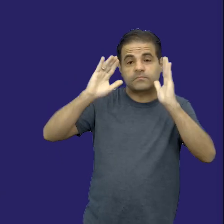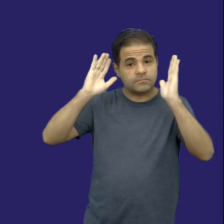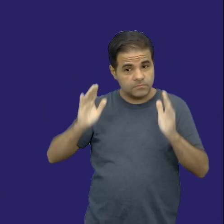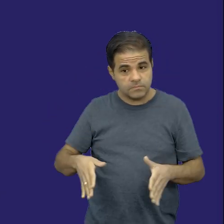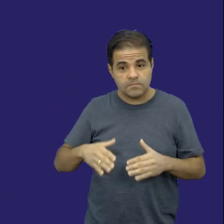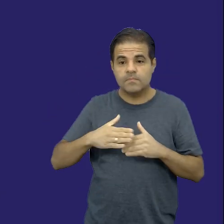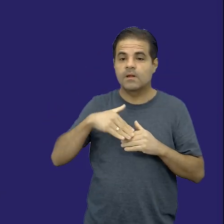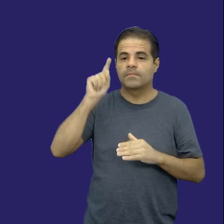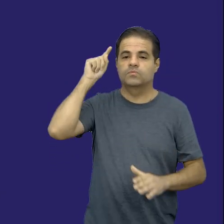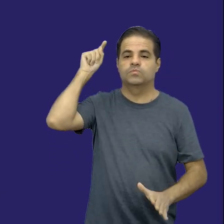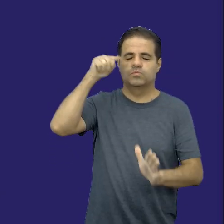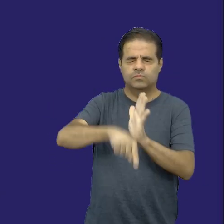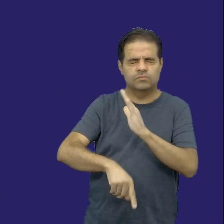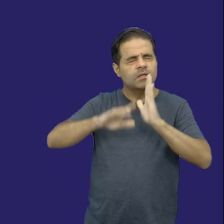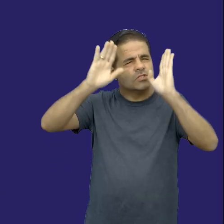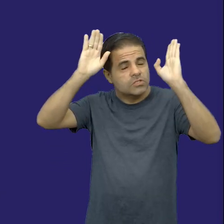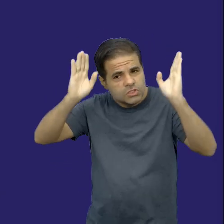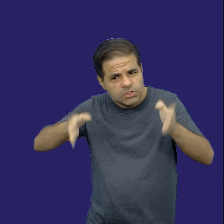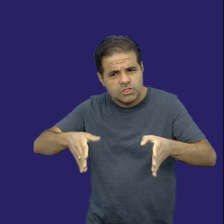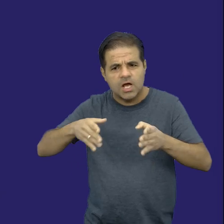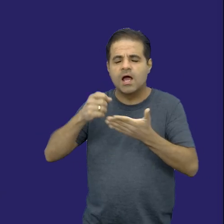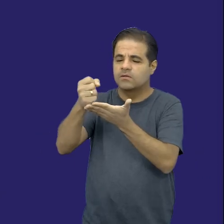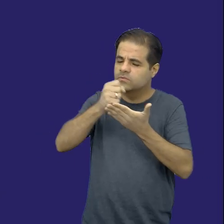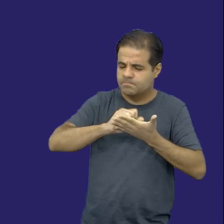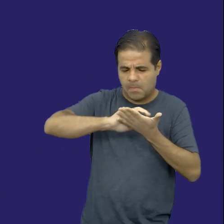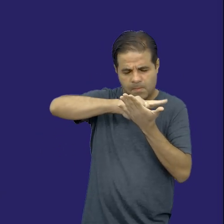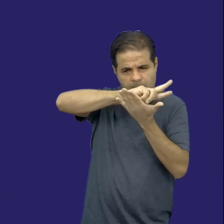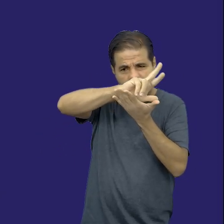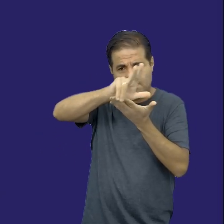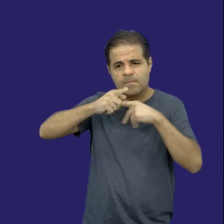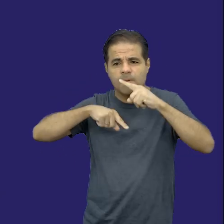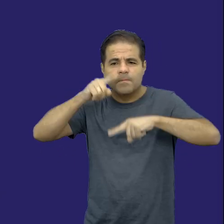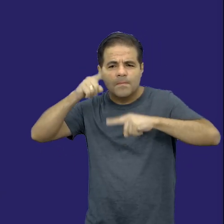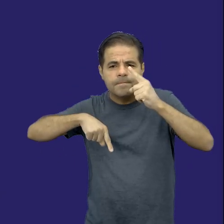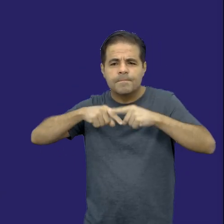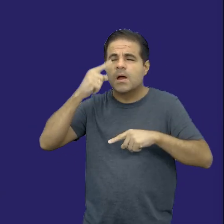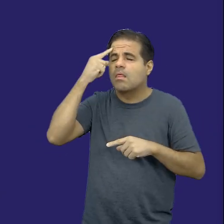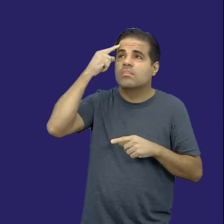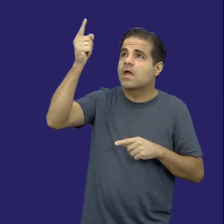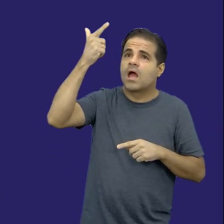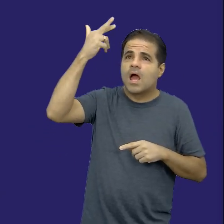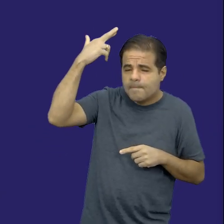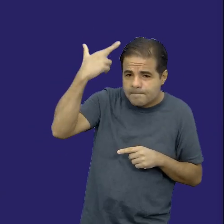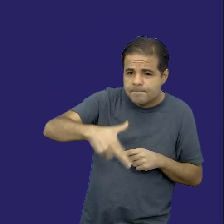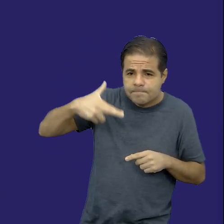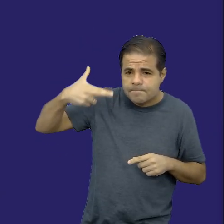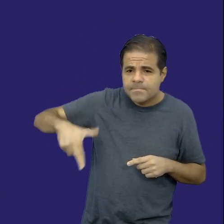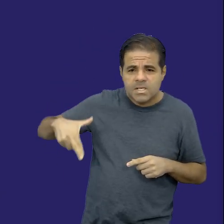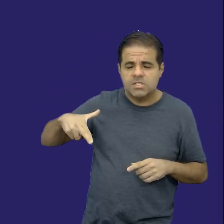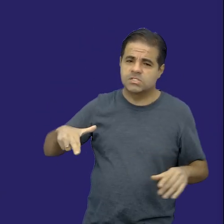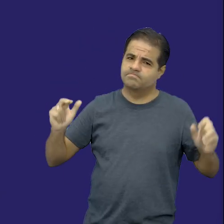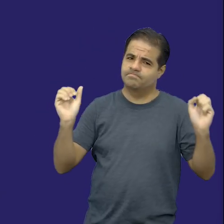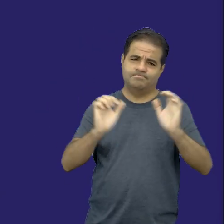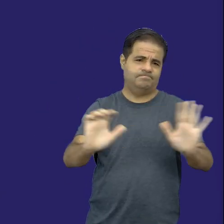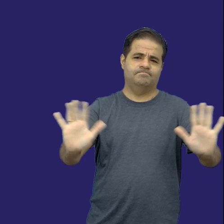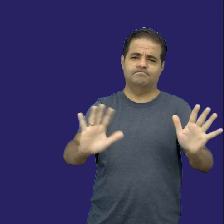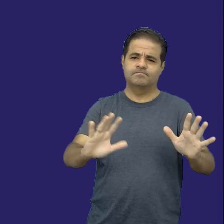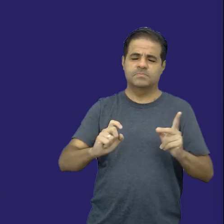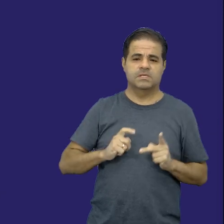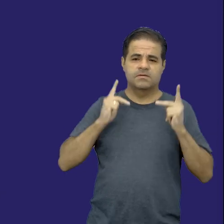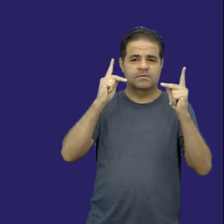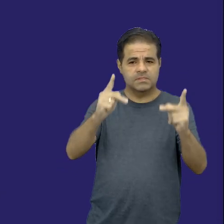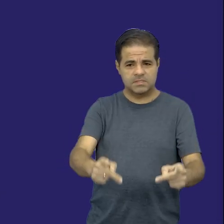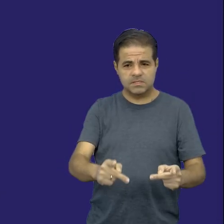inclusive, um pouco mais aprofundada, né? Trazendo vários elementos. A ideia aqui não é repetir aquilo, mas sim revisitar